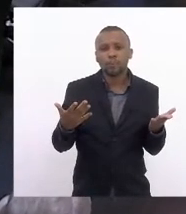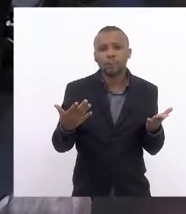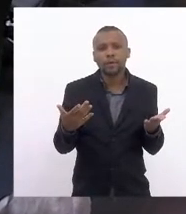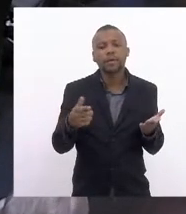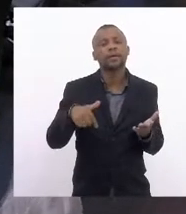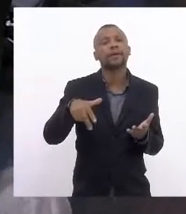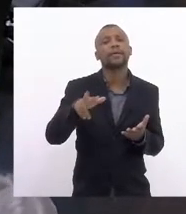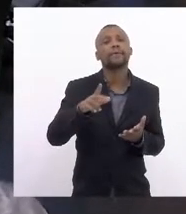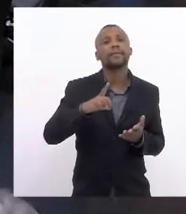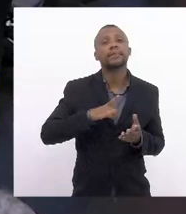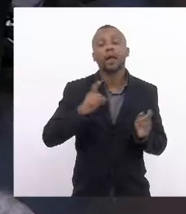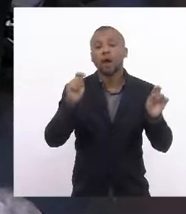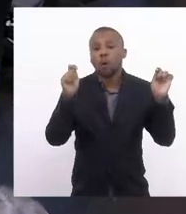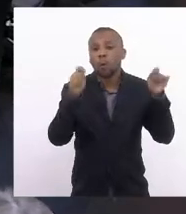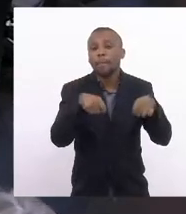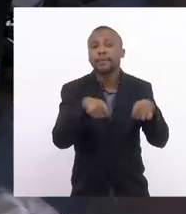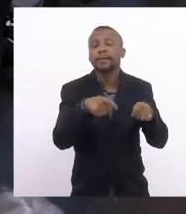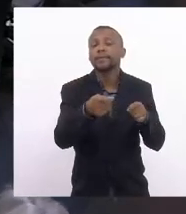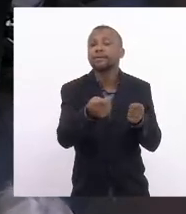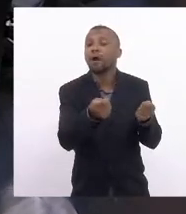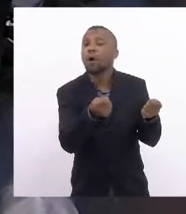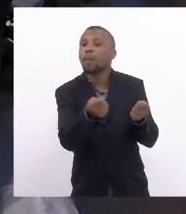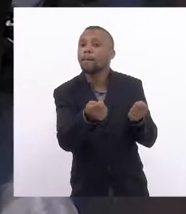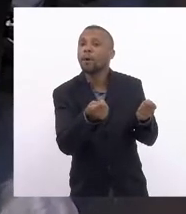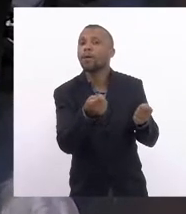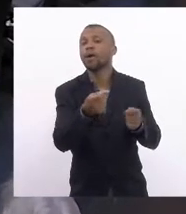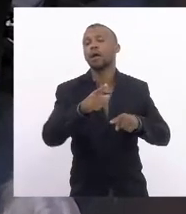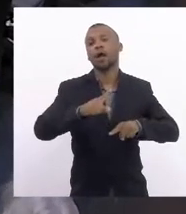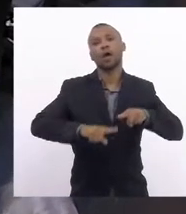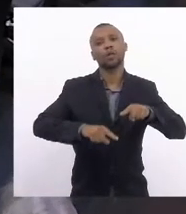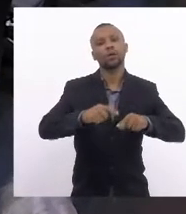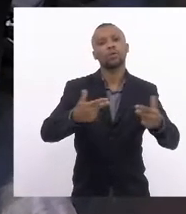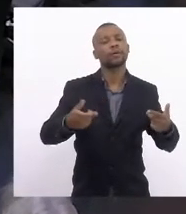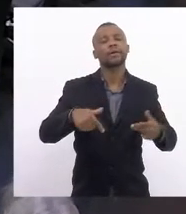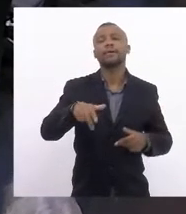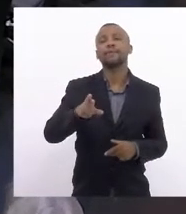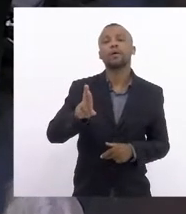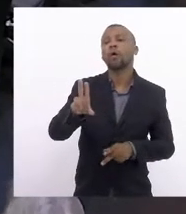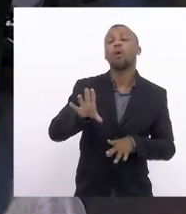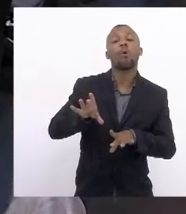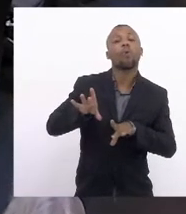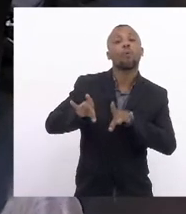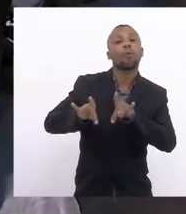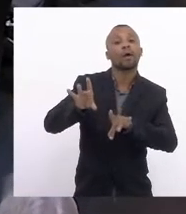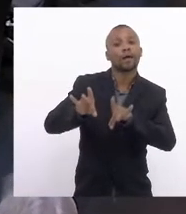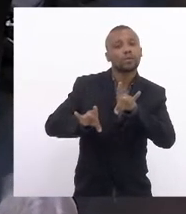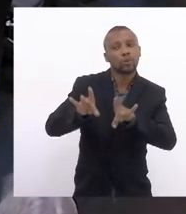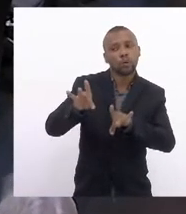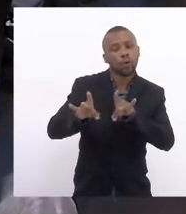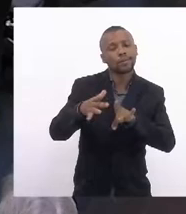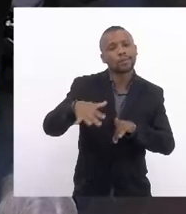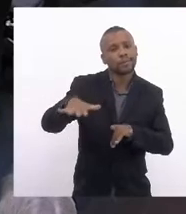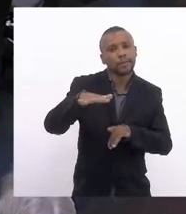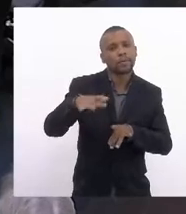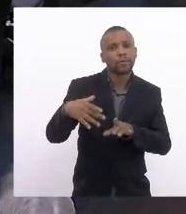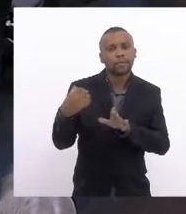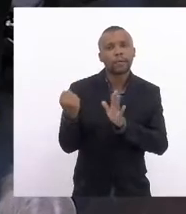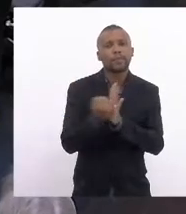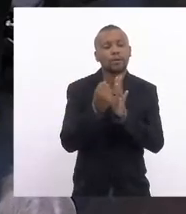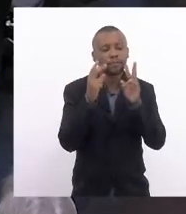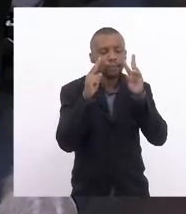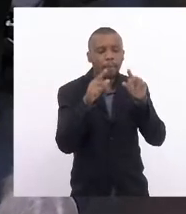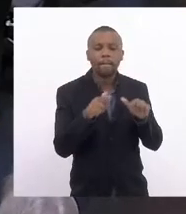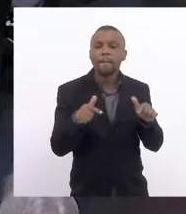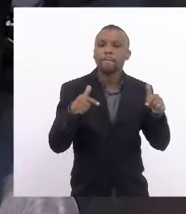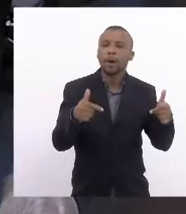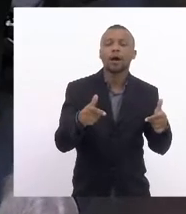para gerir esse passivo, esse acervo do clube? Quem será o curador desse patrimônio móvel e imóvel, todo o patrimônio que foi imobilizado nesse